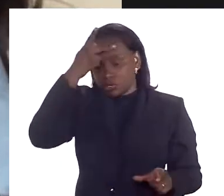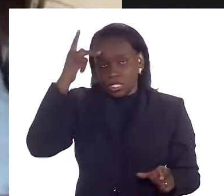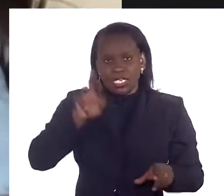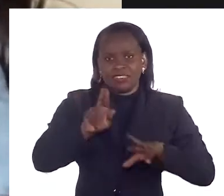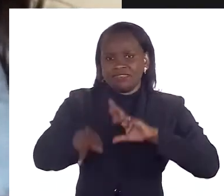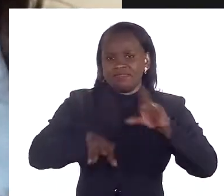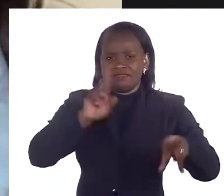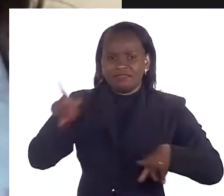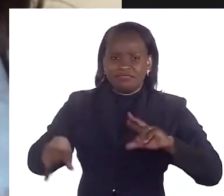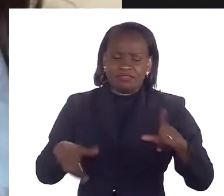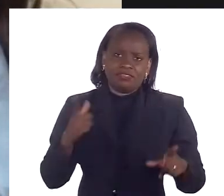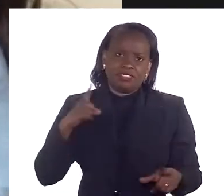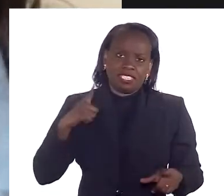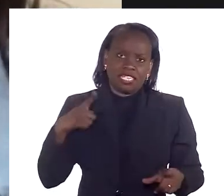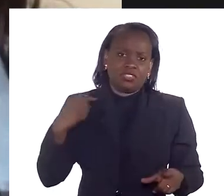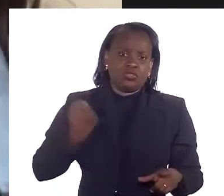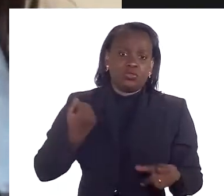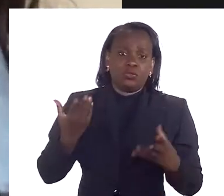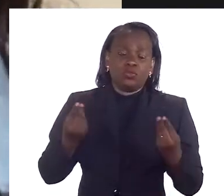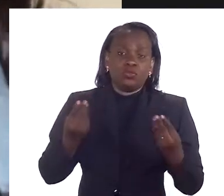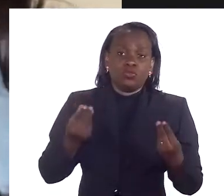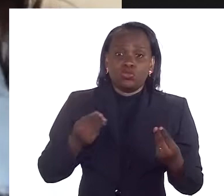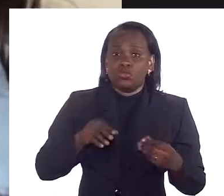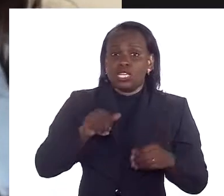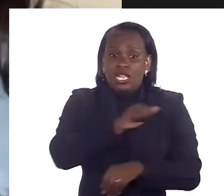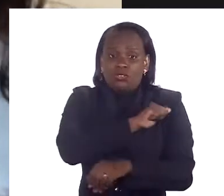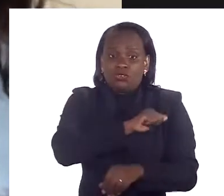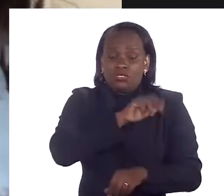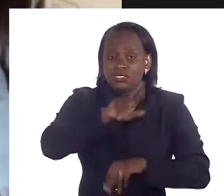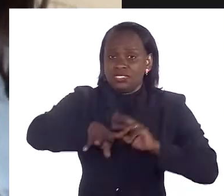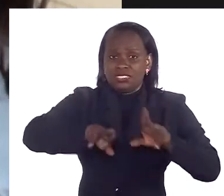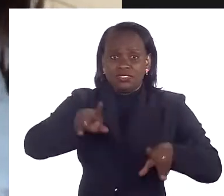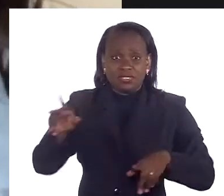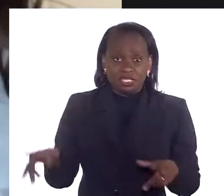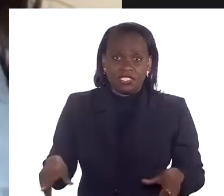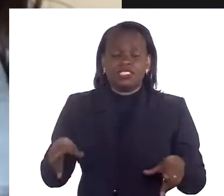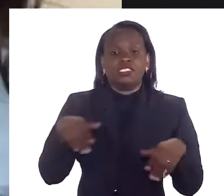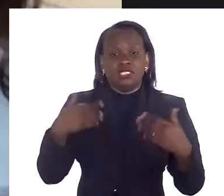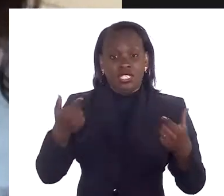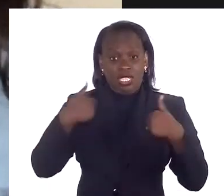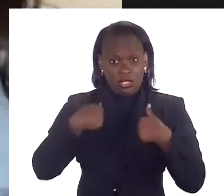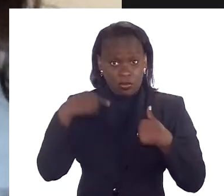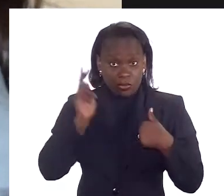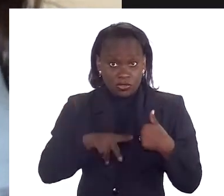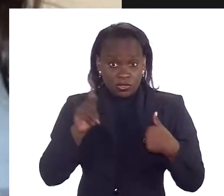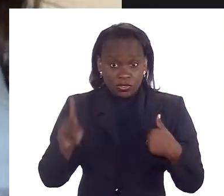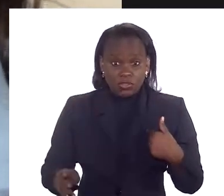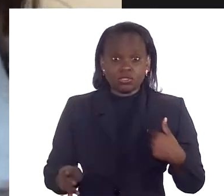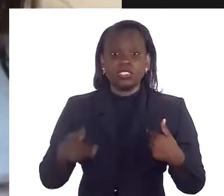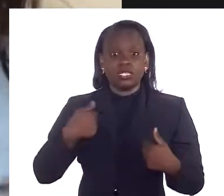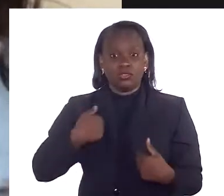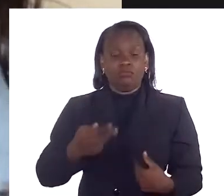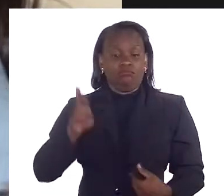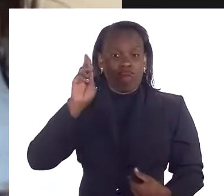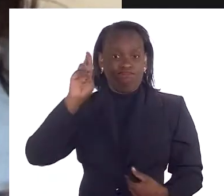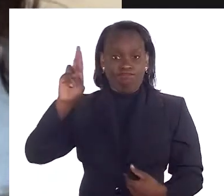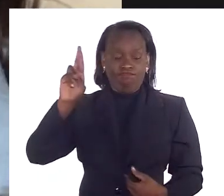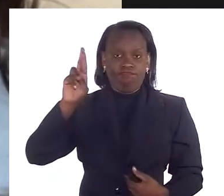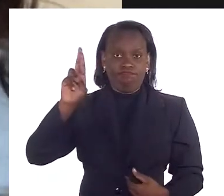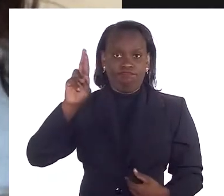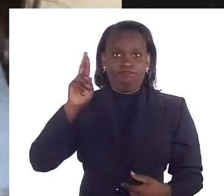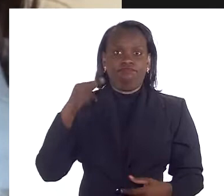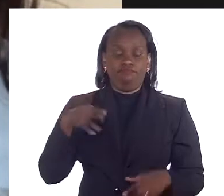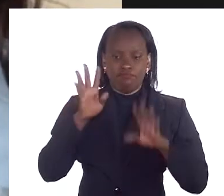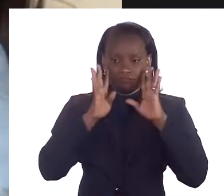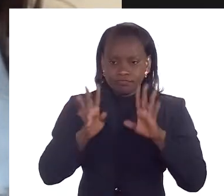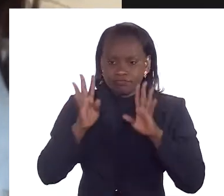elas são inúmeras, existe um número muito grande de variabilidade de alunos dentro da sala de aula, e eu, como professor, sou responsável